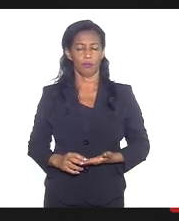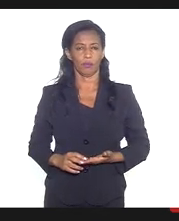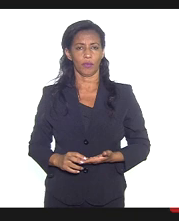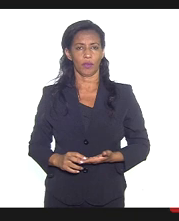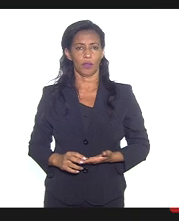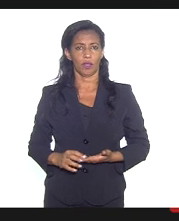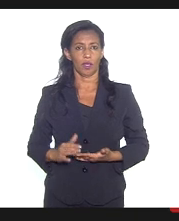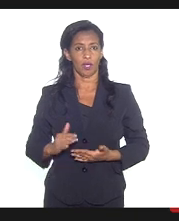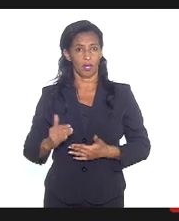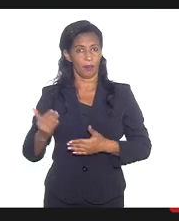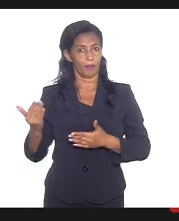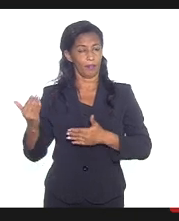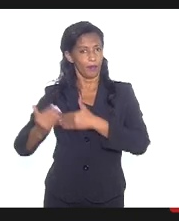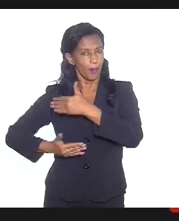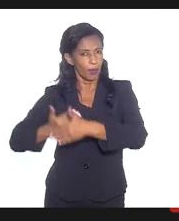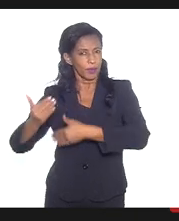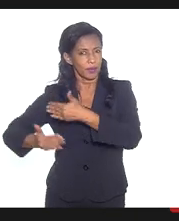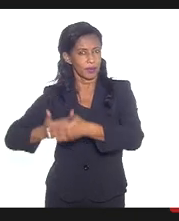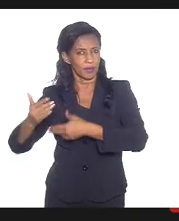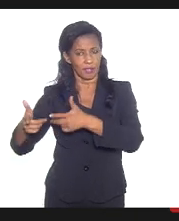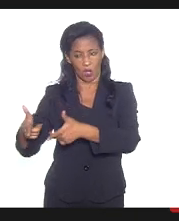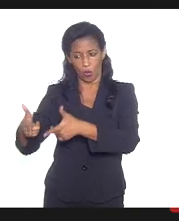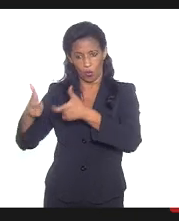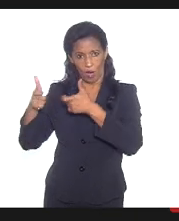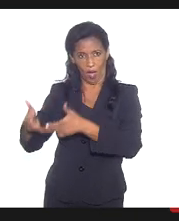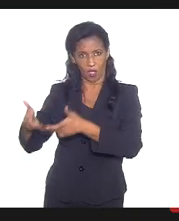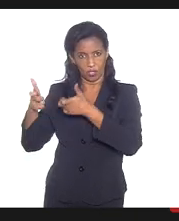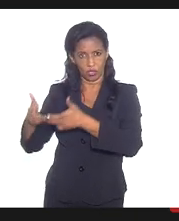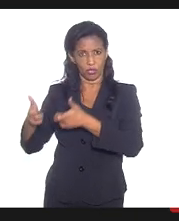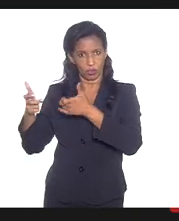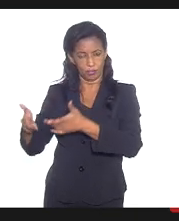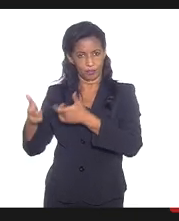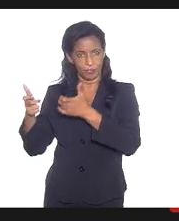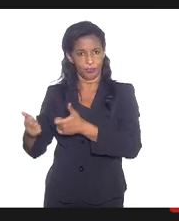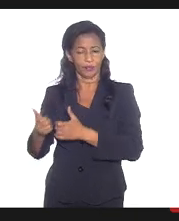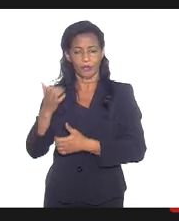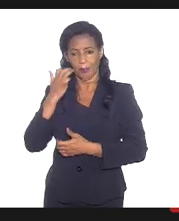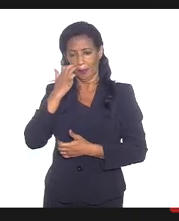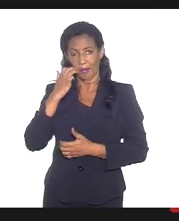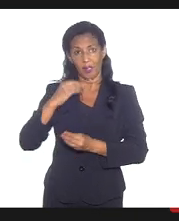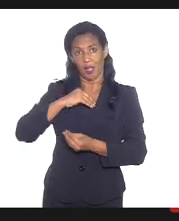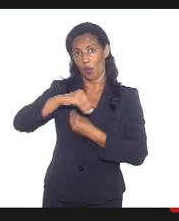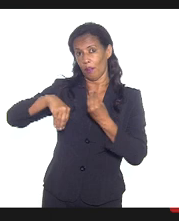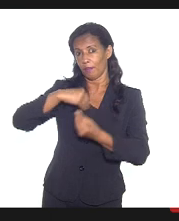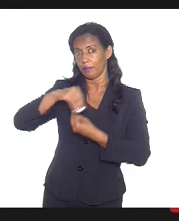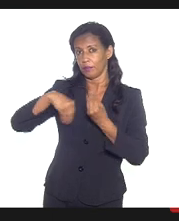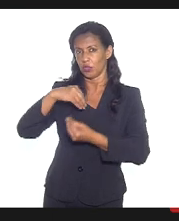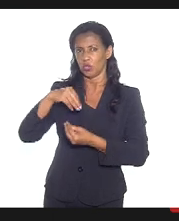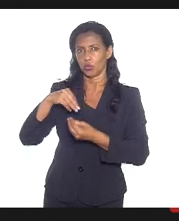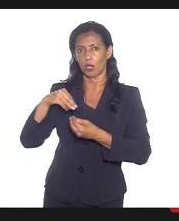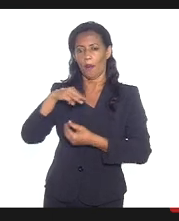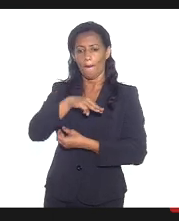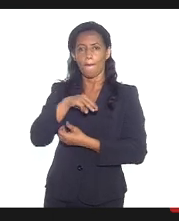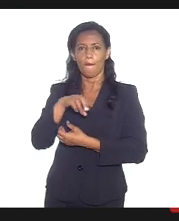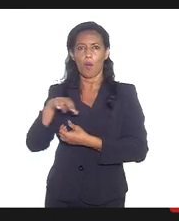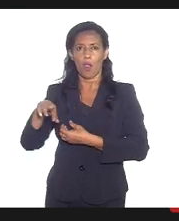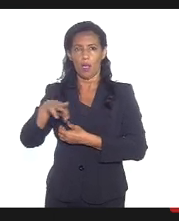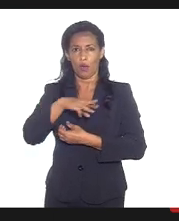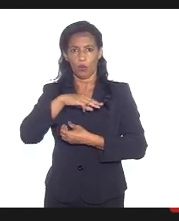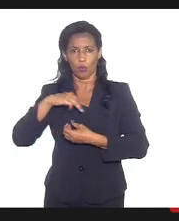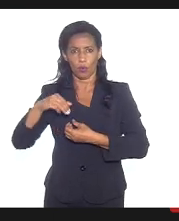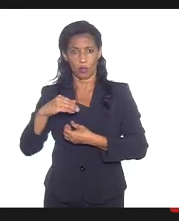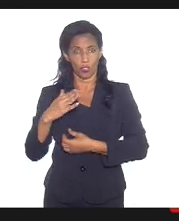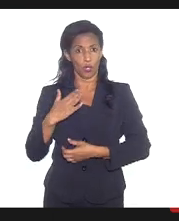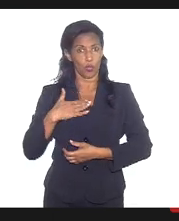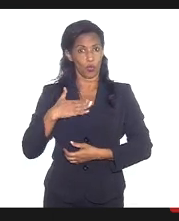processar o meu gás natural para que eu consiga separar esse gás natural, que basicamente é uma mistura de moléculas, nos